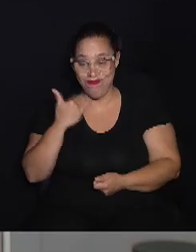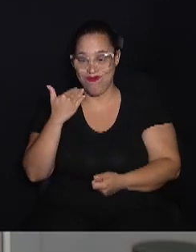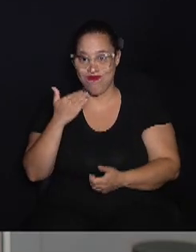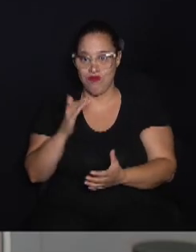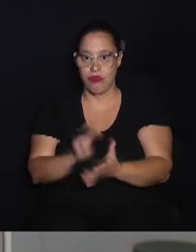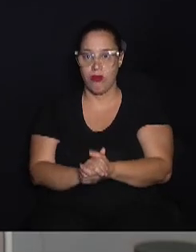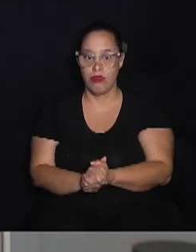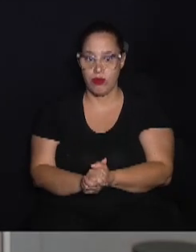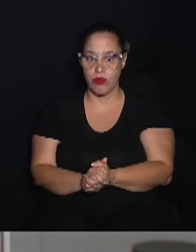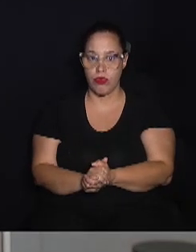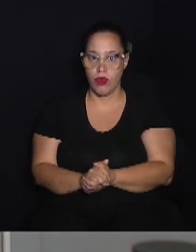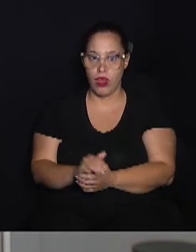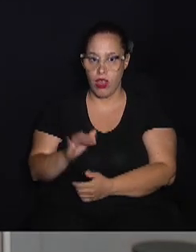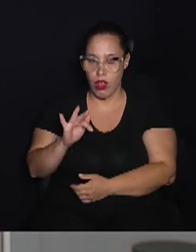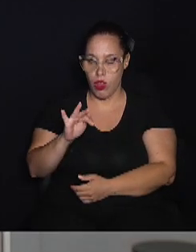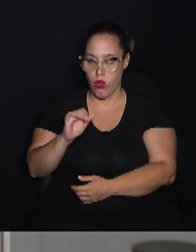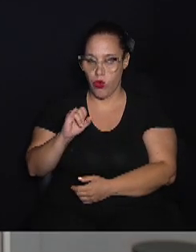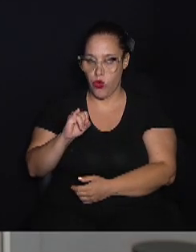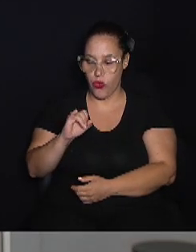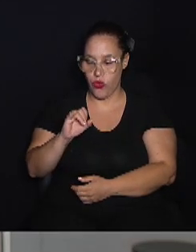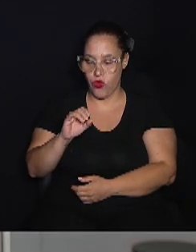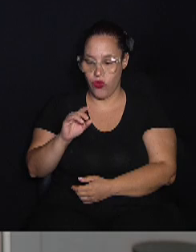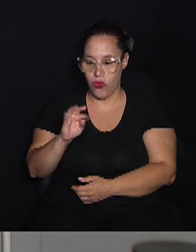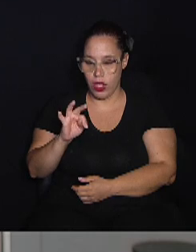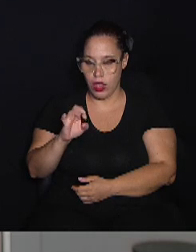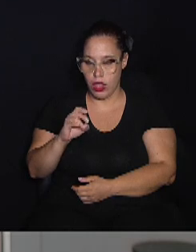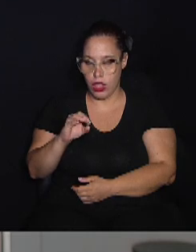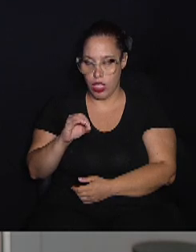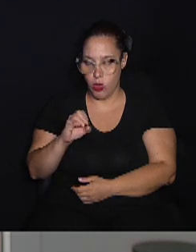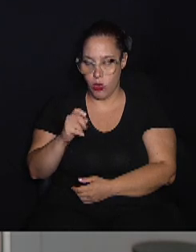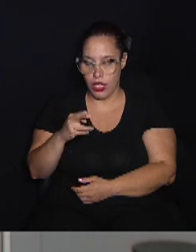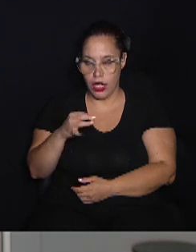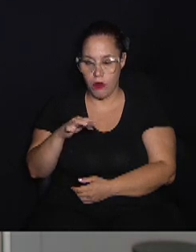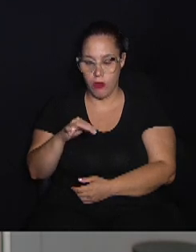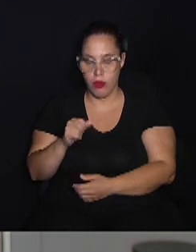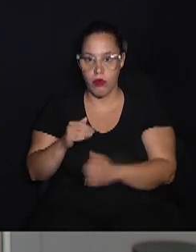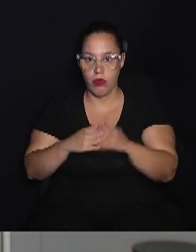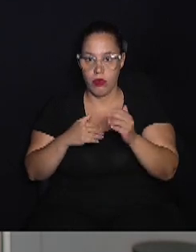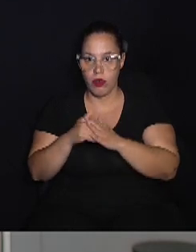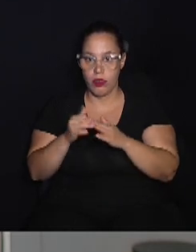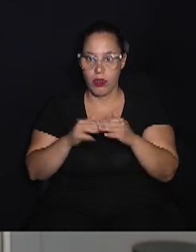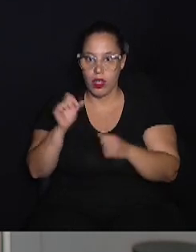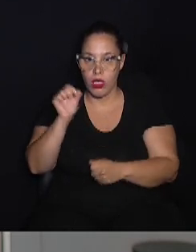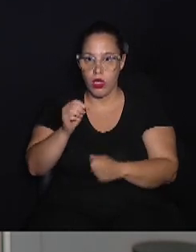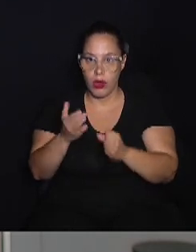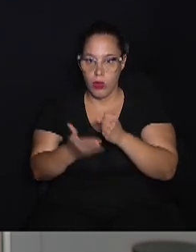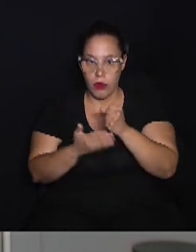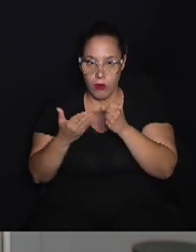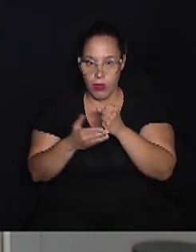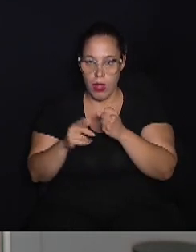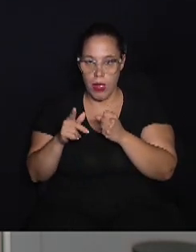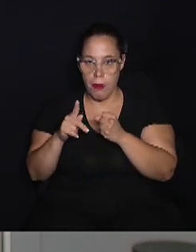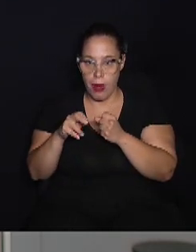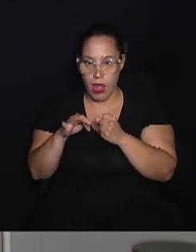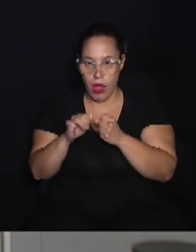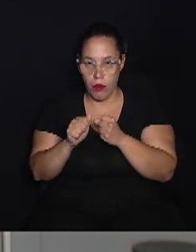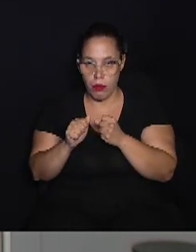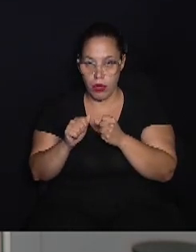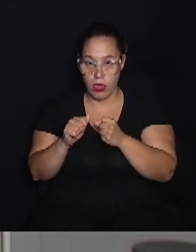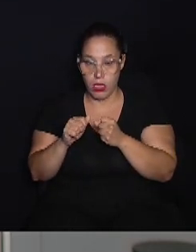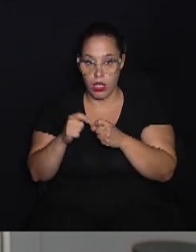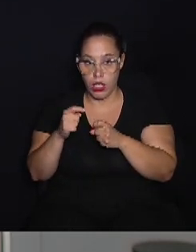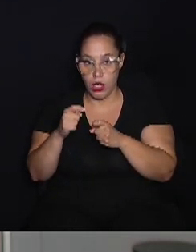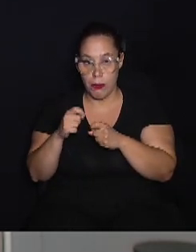quando a gente fala de fitoterapia eu tô dizendo que existe um produto que foi feito à base de uma planta medicinal